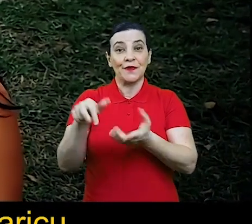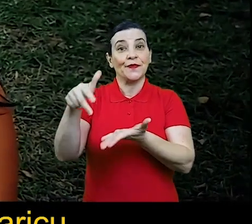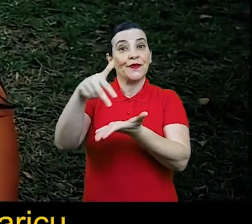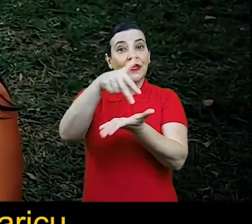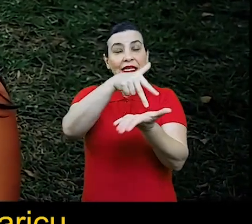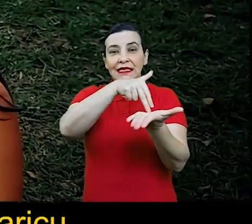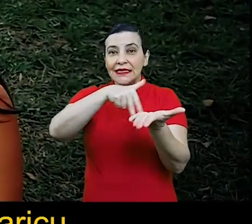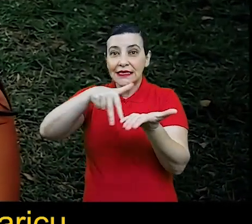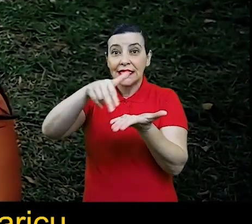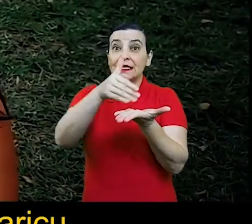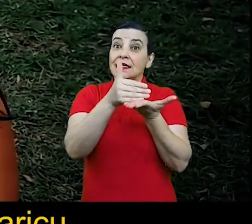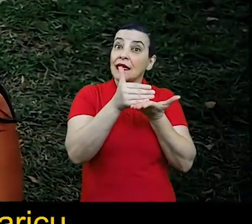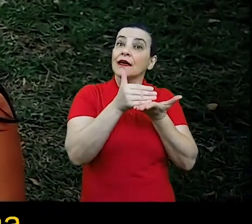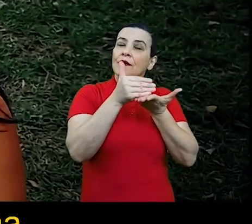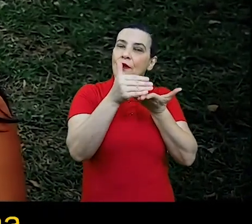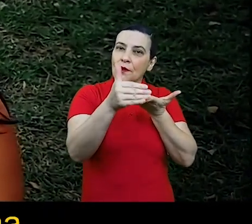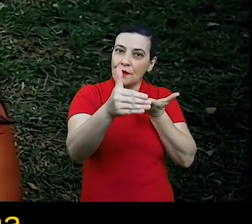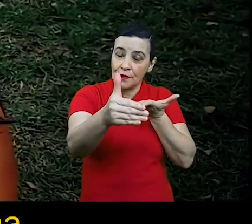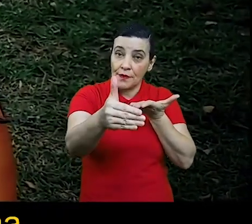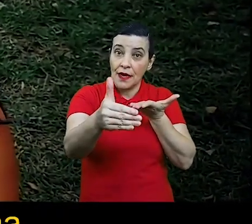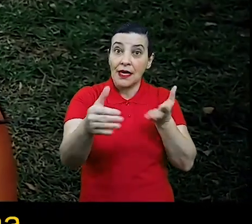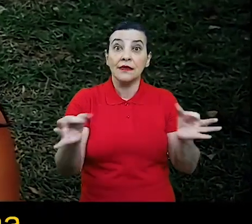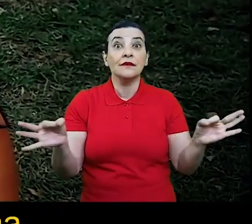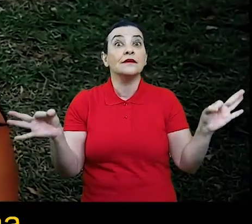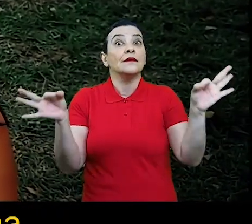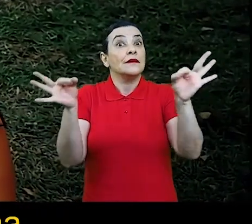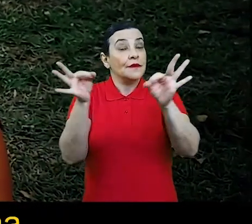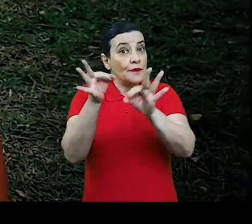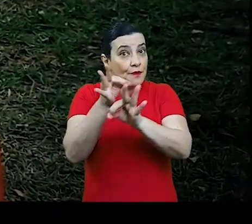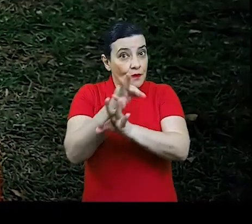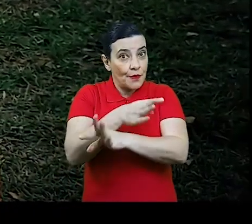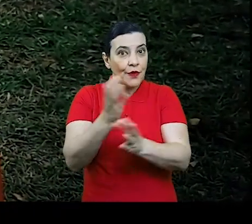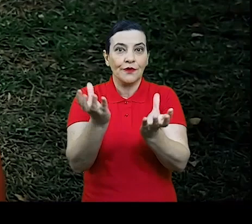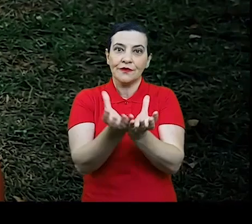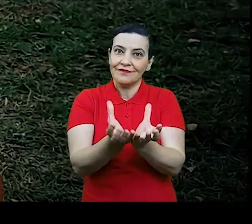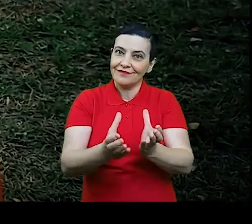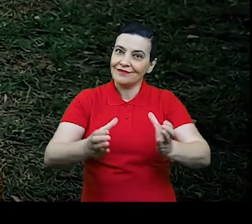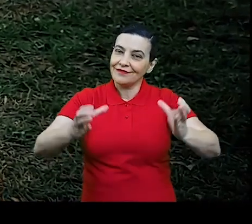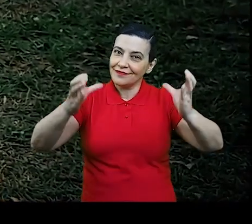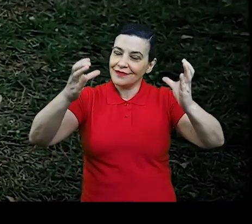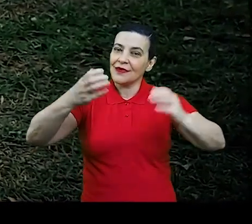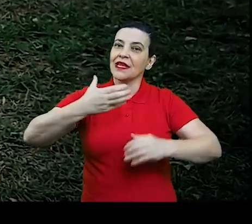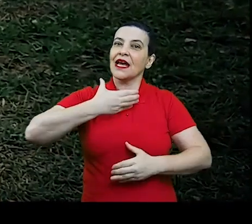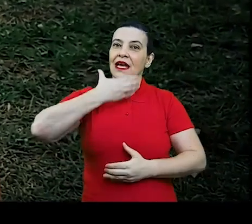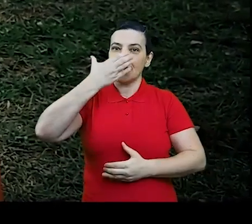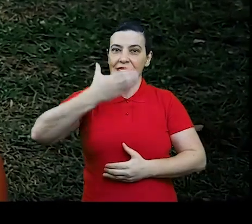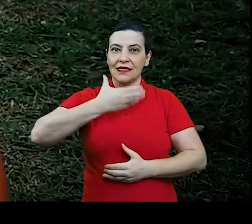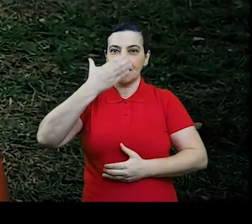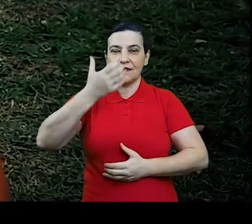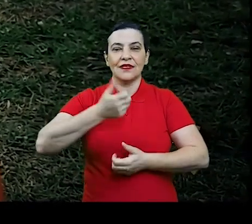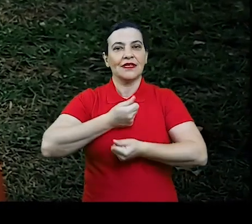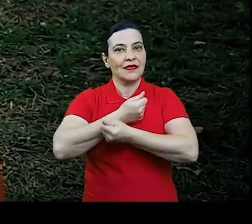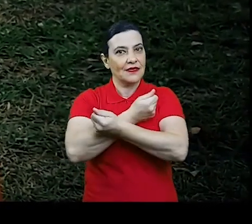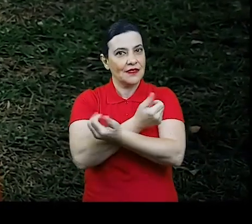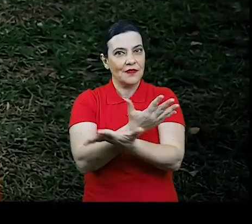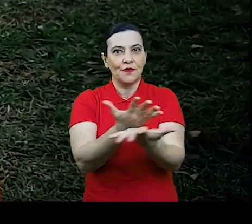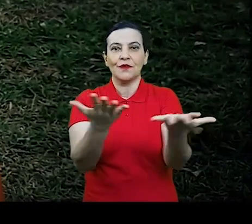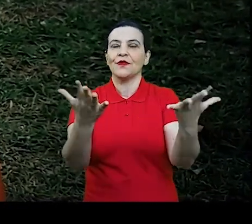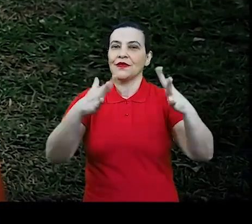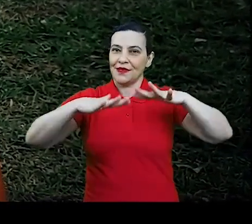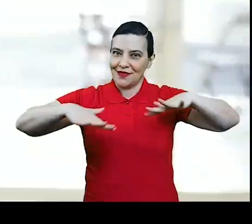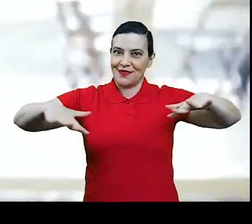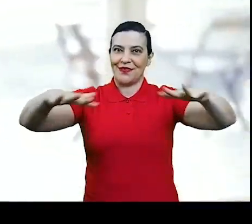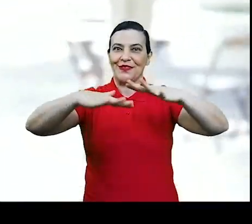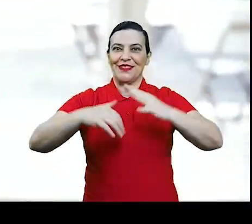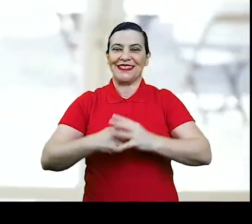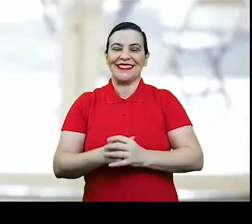é iniciada a dança do Carriçu, e depois que a dança do Carriçu termina, é repartida as frutas colhidas para os moradores das